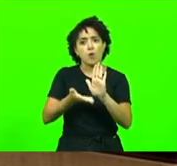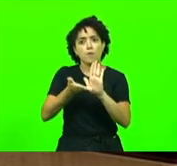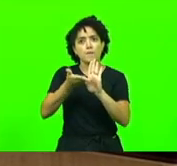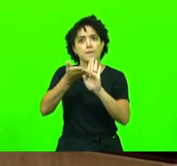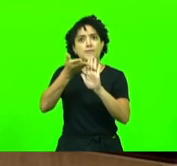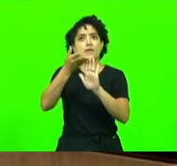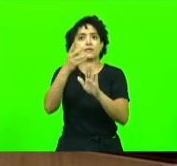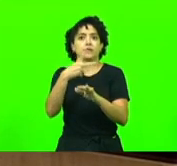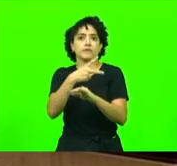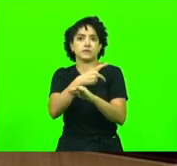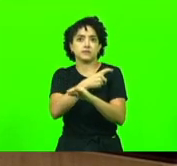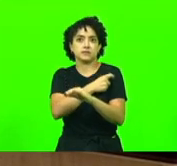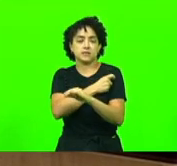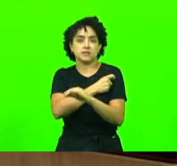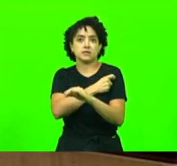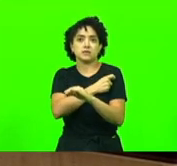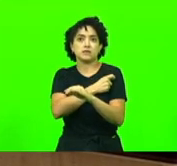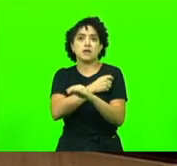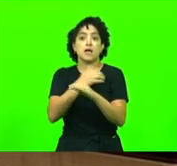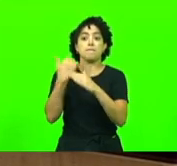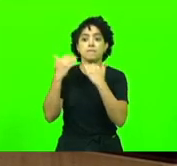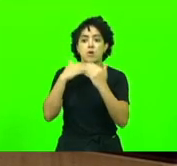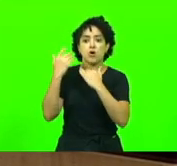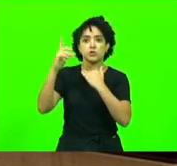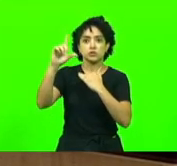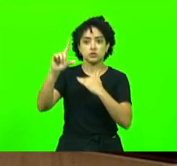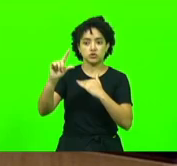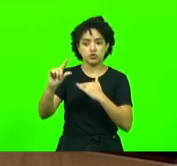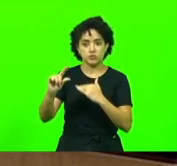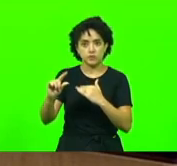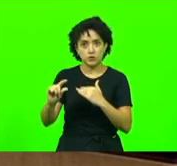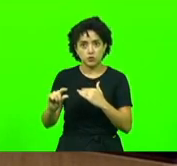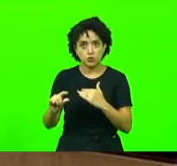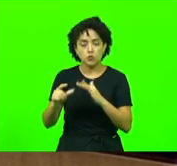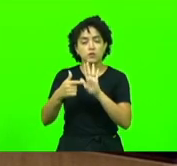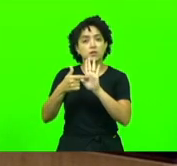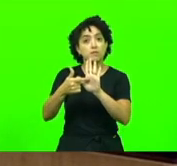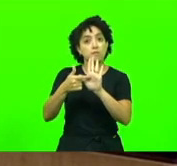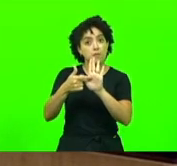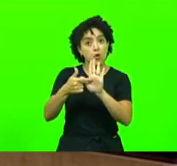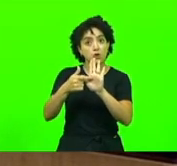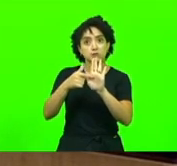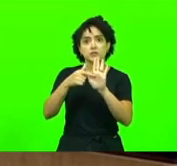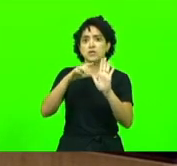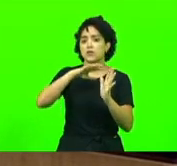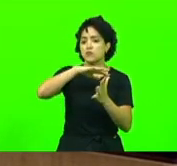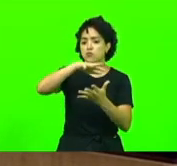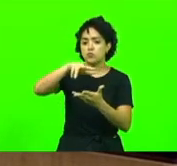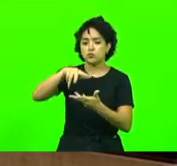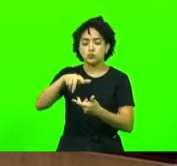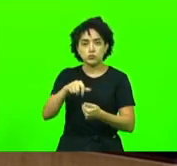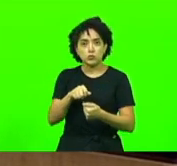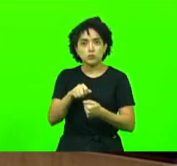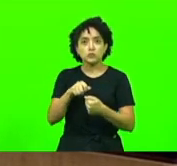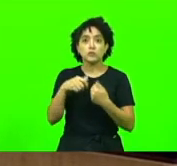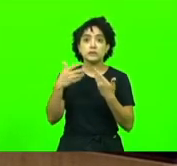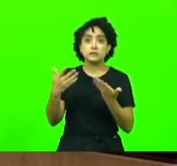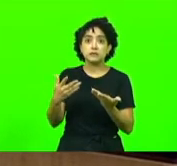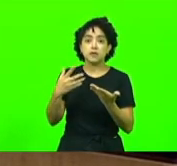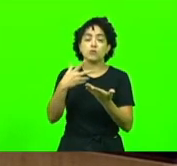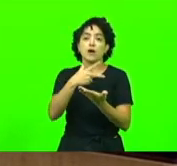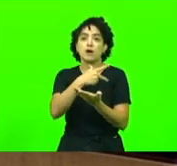o número de mortes vinha diminuindo. Isso são números que estão demonstrados no mundo inteiro. Portanto, a vacina